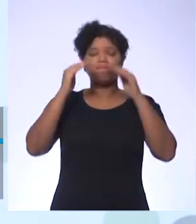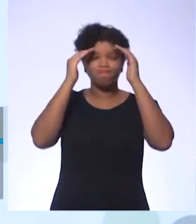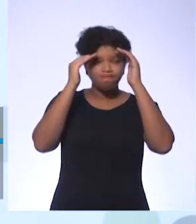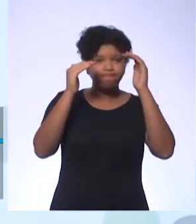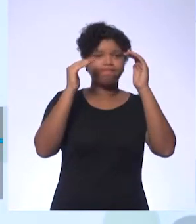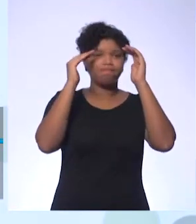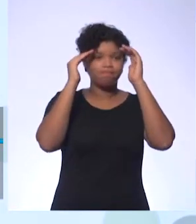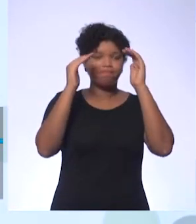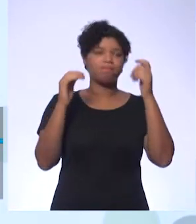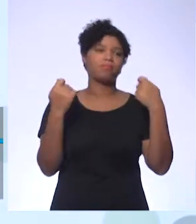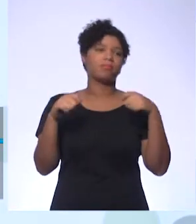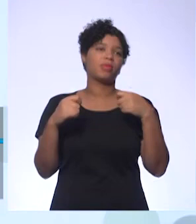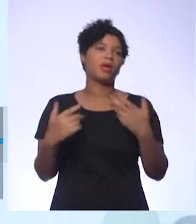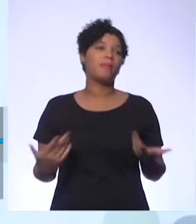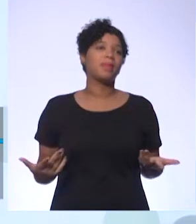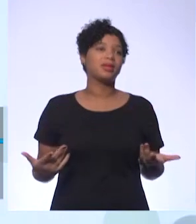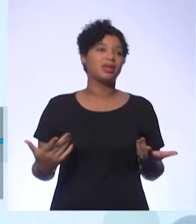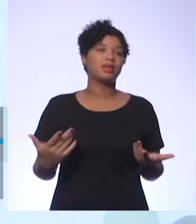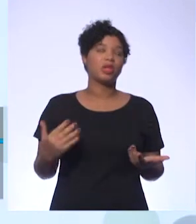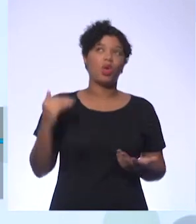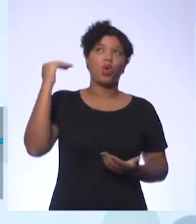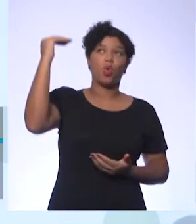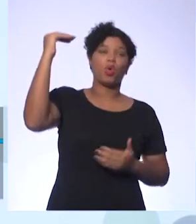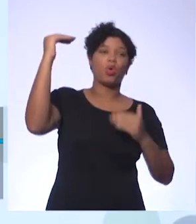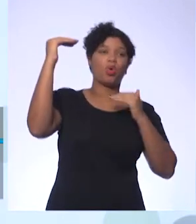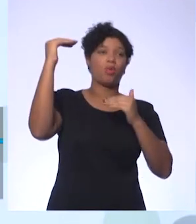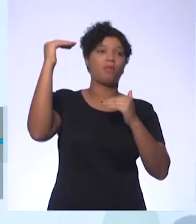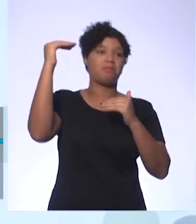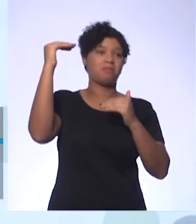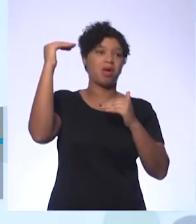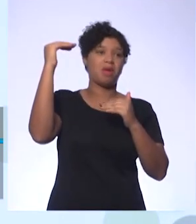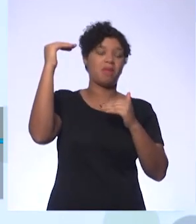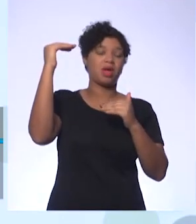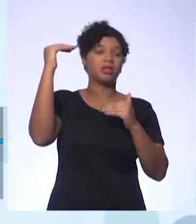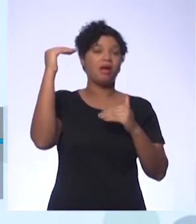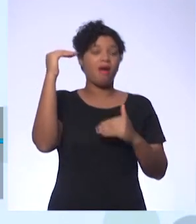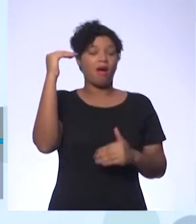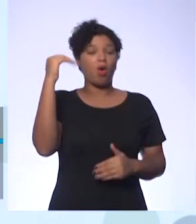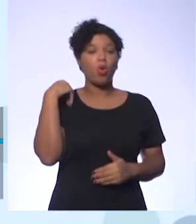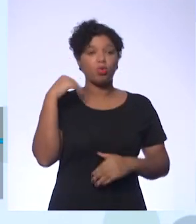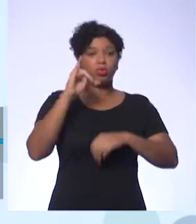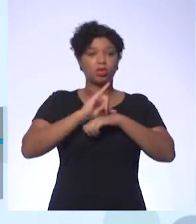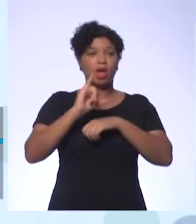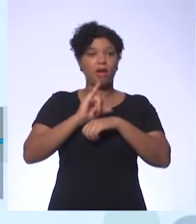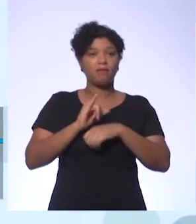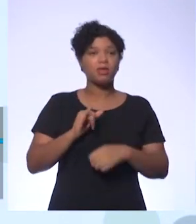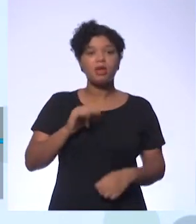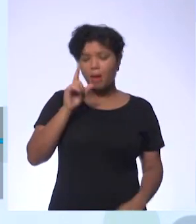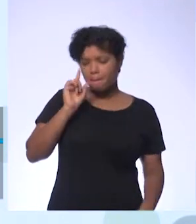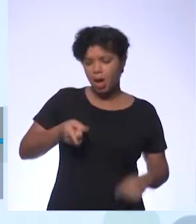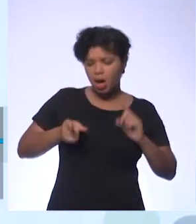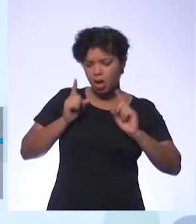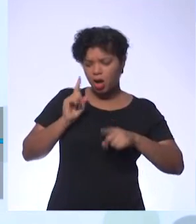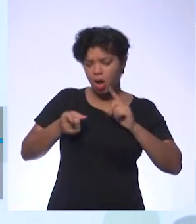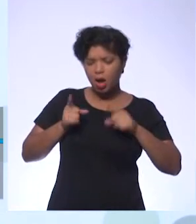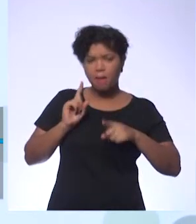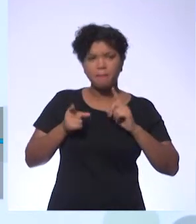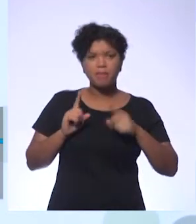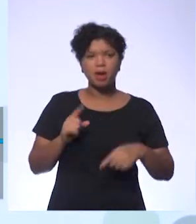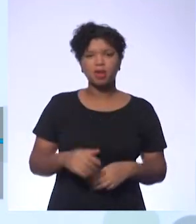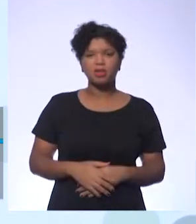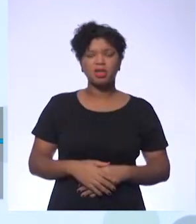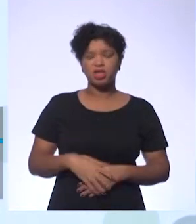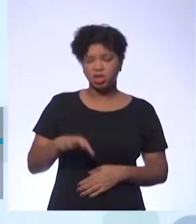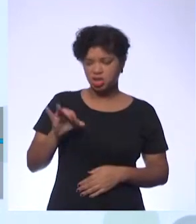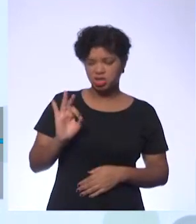que ele obedece uma hierarquia, ele é substituível, né? Não é mais uma mão de obra especializada. Qualquer um pode fazer o trabalho